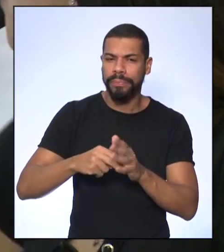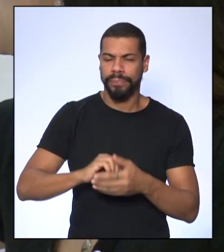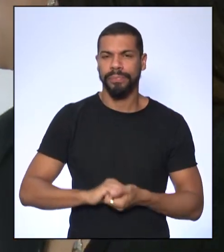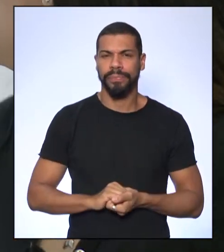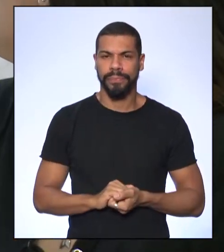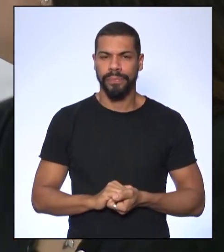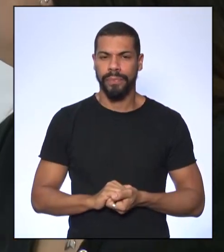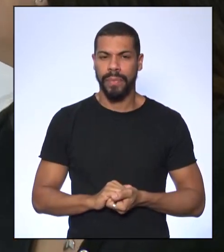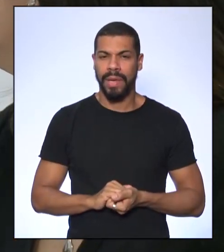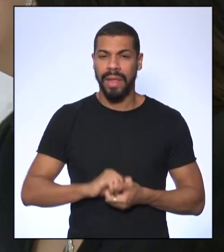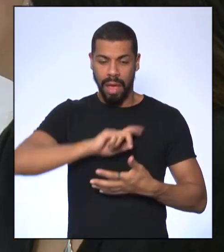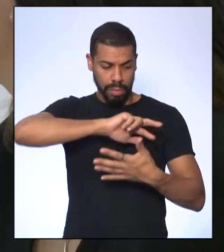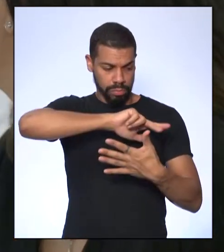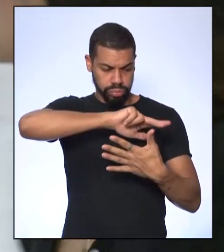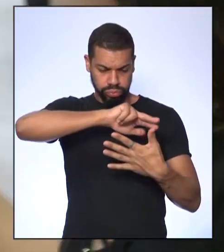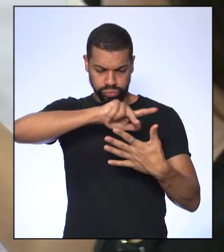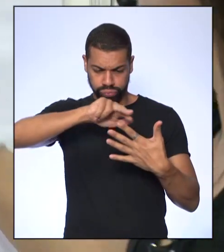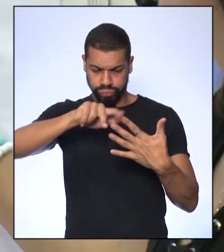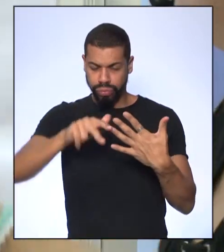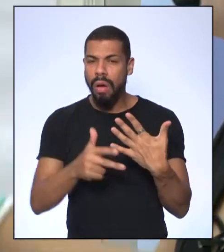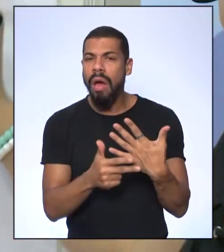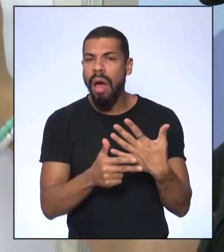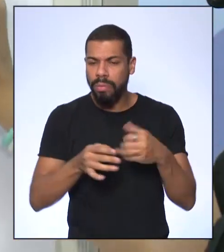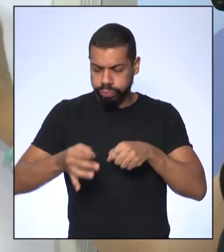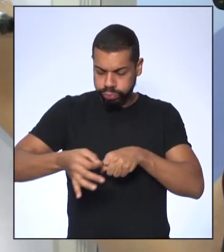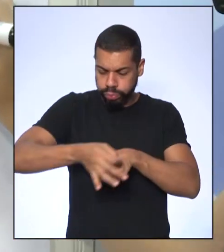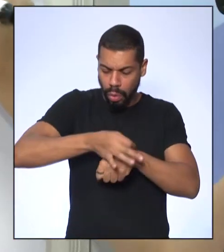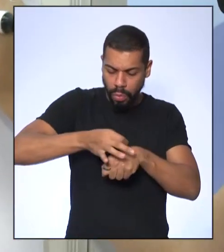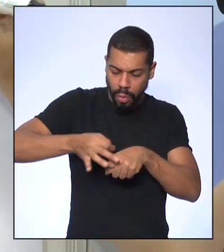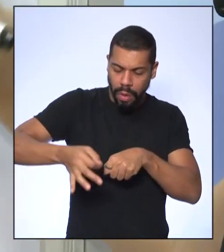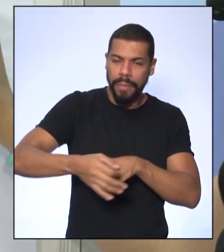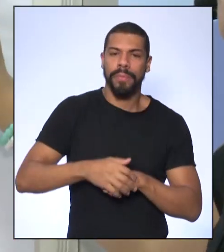Pluri, de plural, né? Muitos.